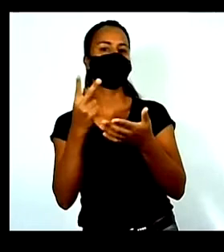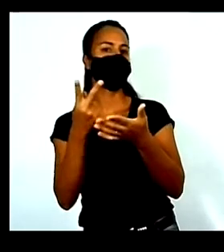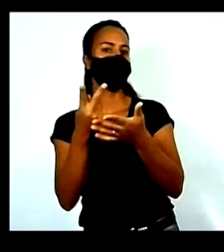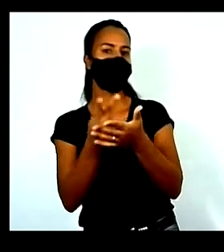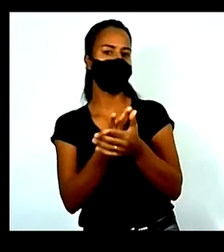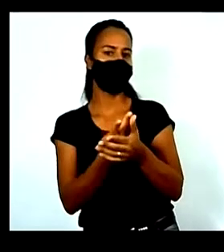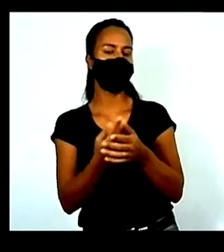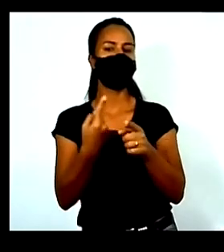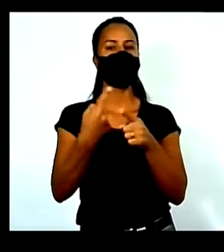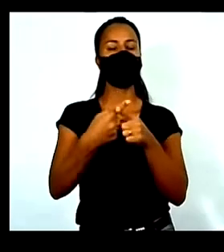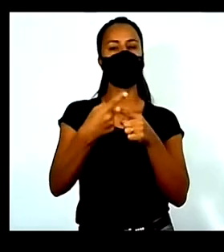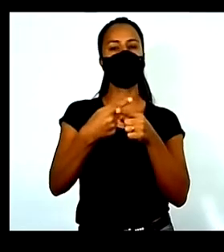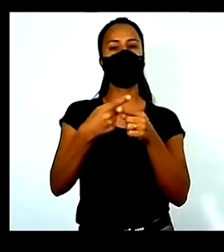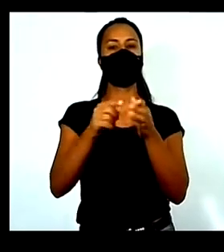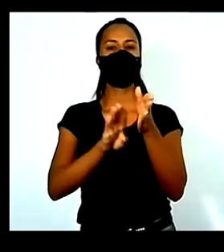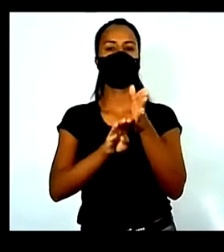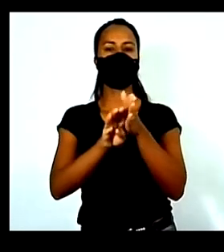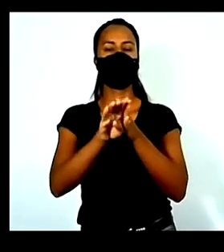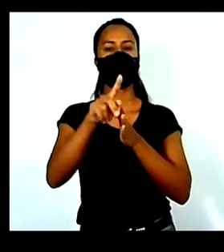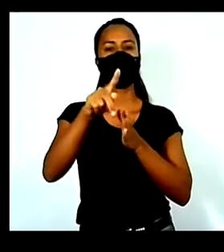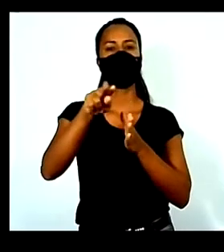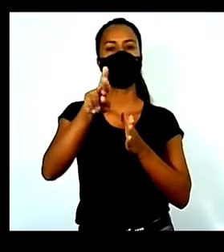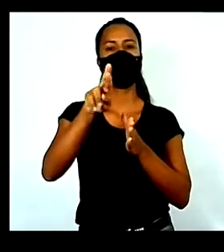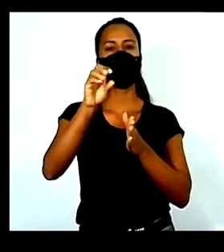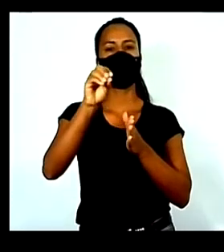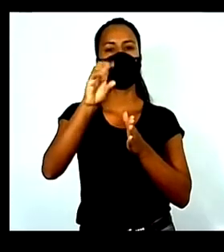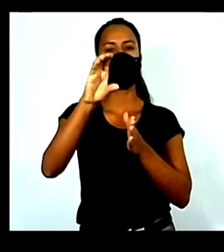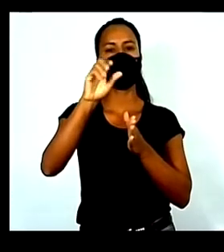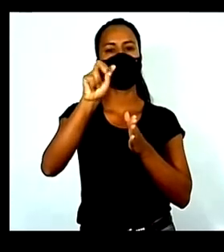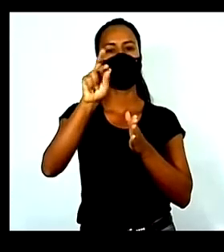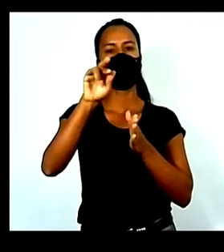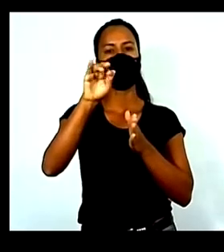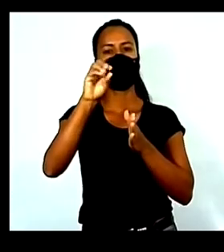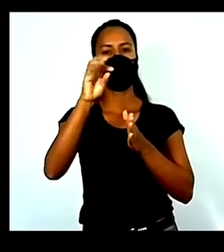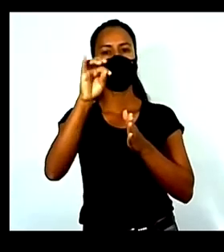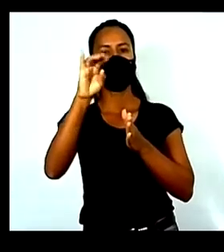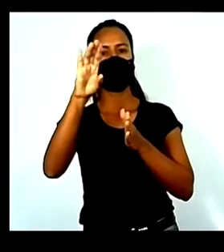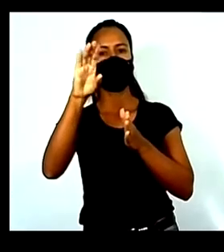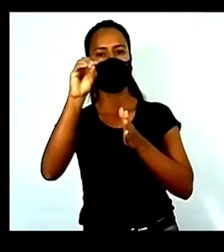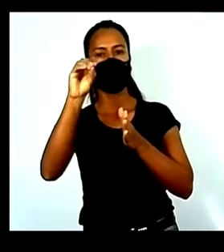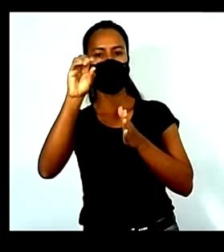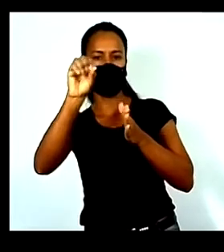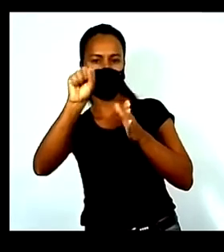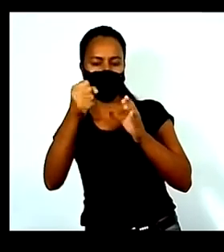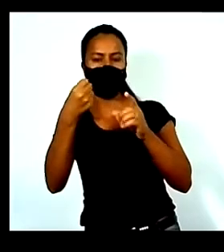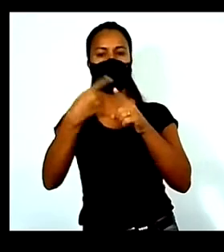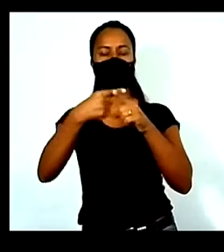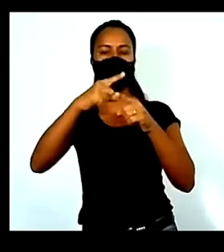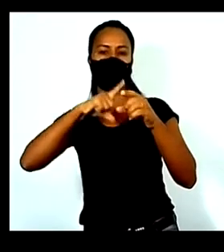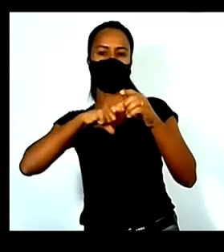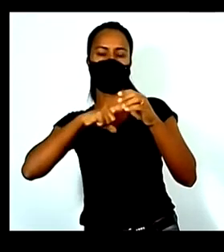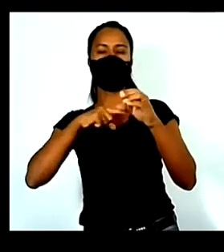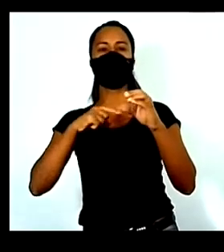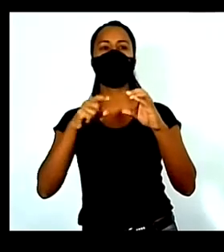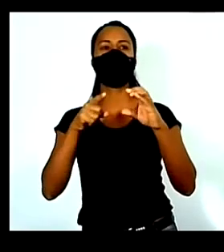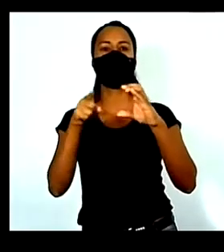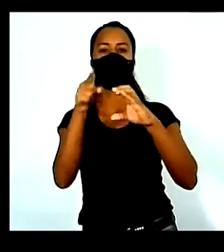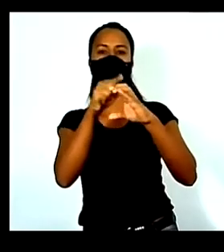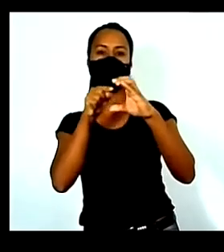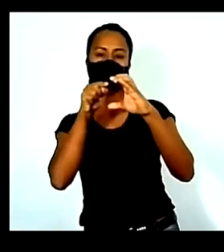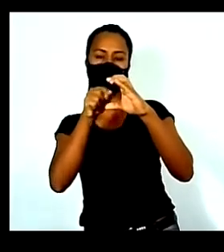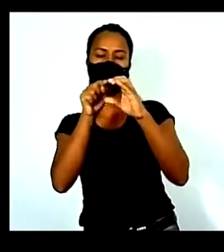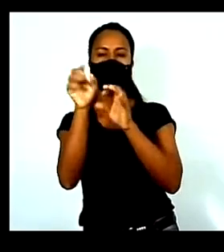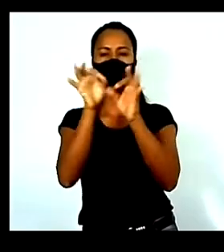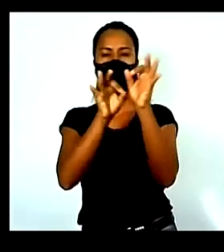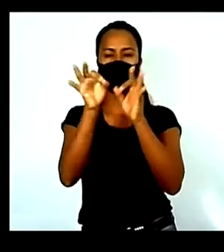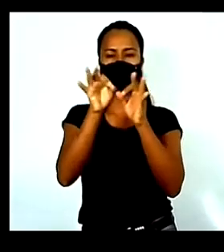seres procarióticos, ou seja, ela tem sim núcleo organizado e tem cromatina, que é a molécula de DNA que